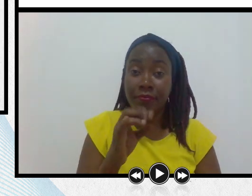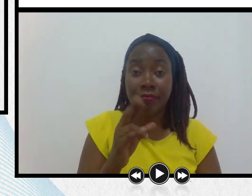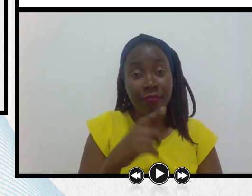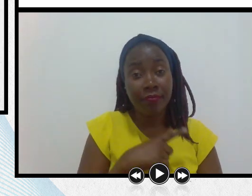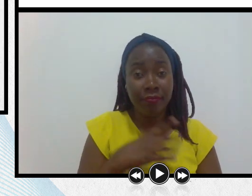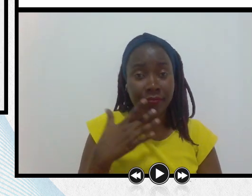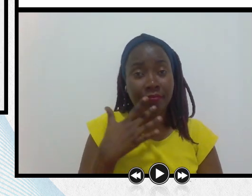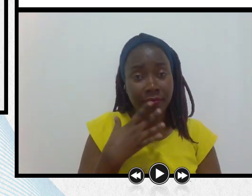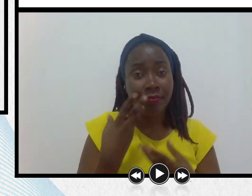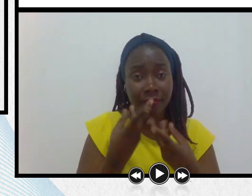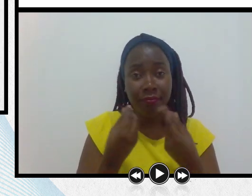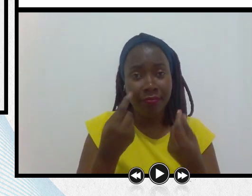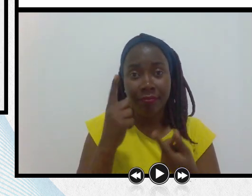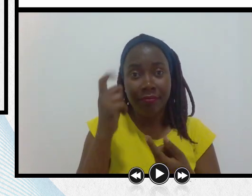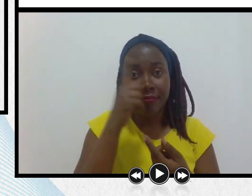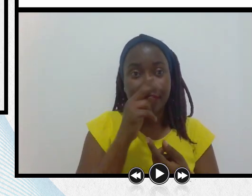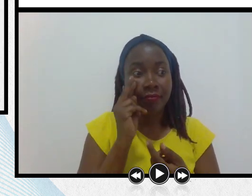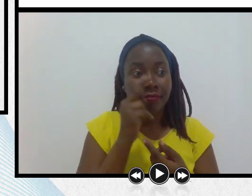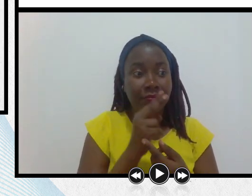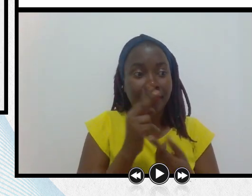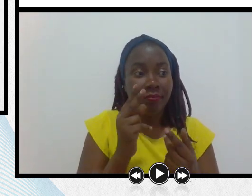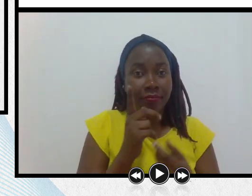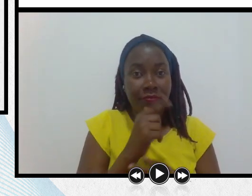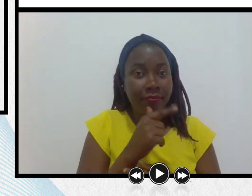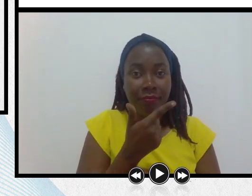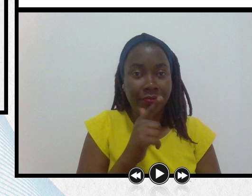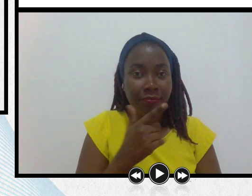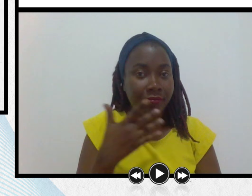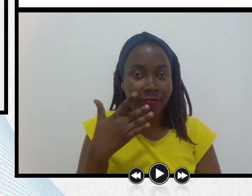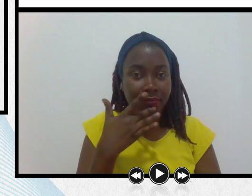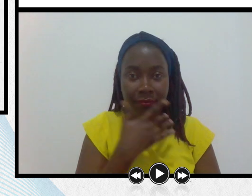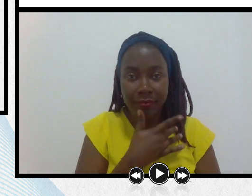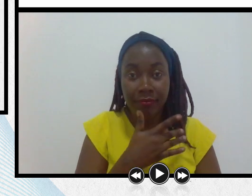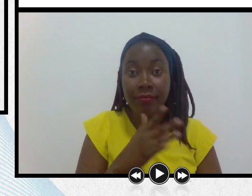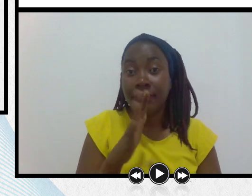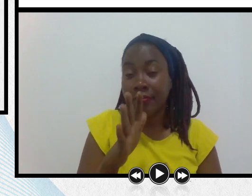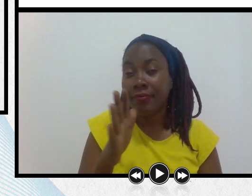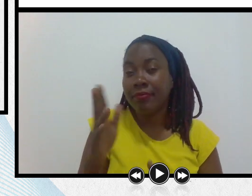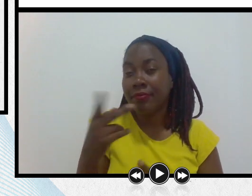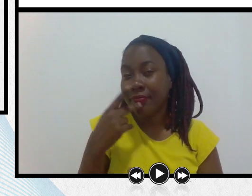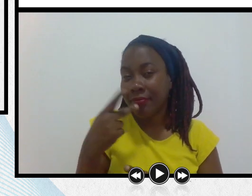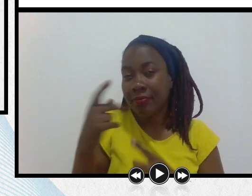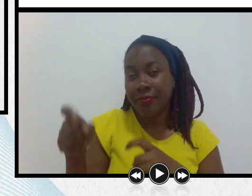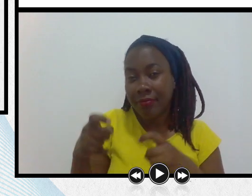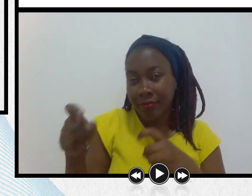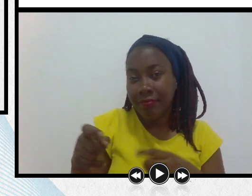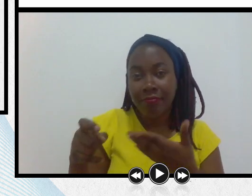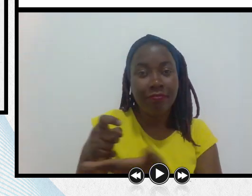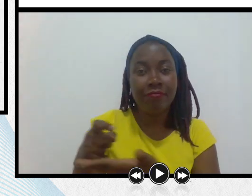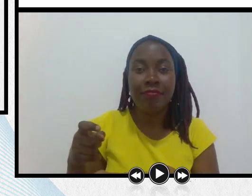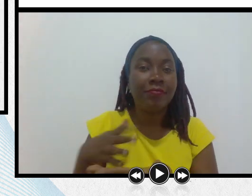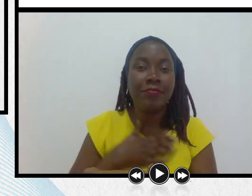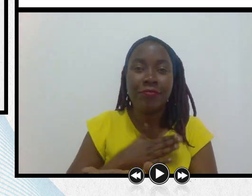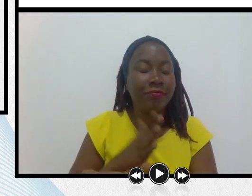sabor, né? É difícil a gente pegar e ver uma água clorada que não tenha sabor. Mas quando a gente está falando para o pessoal da roça, do campo, eles não gostam